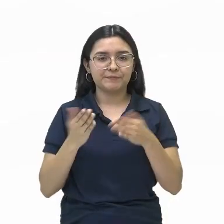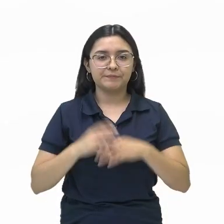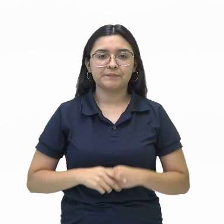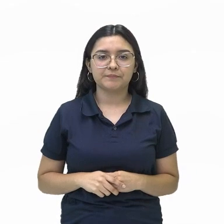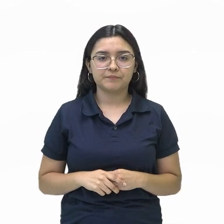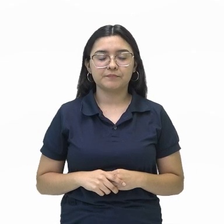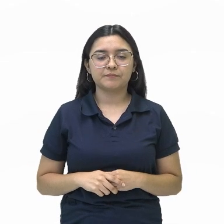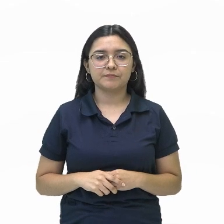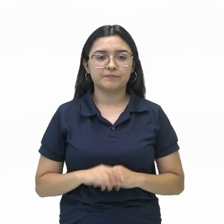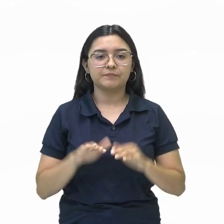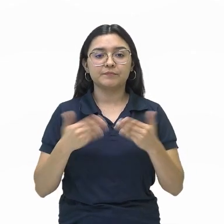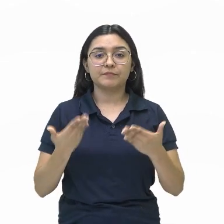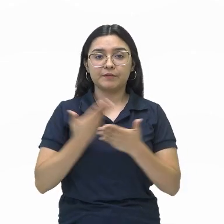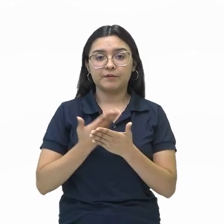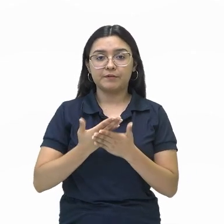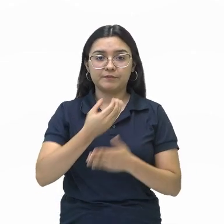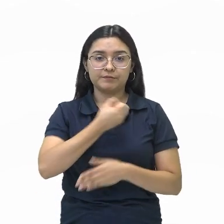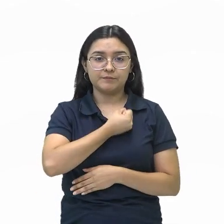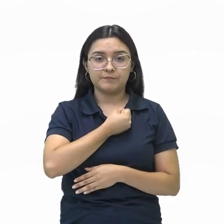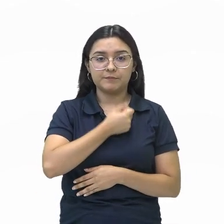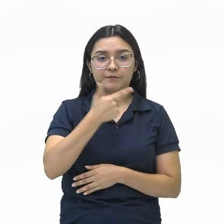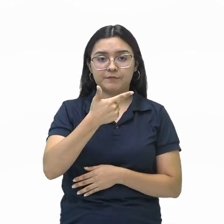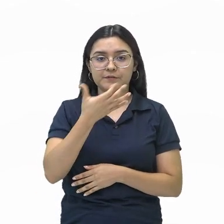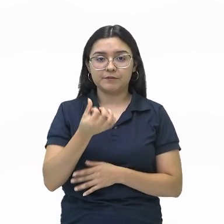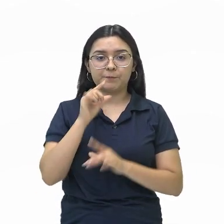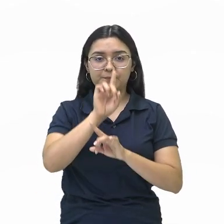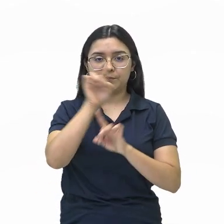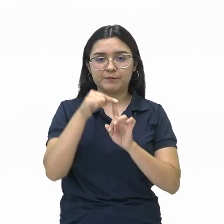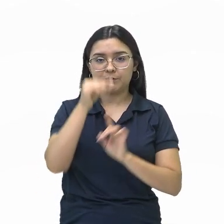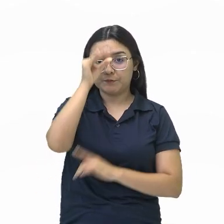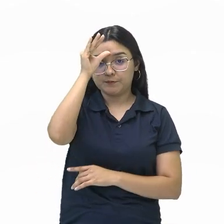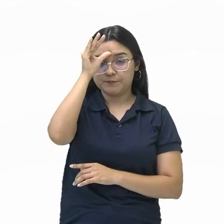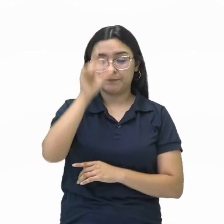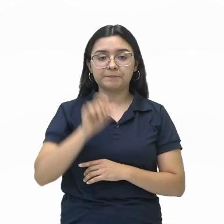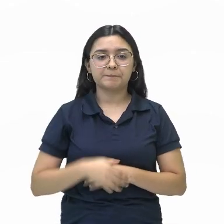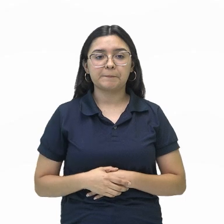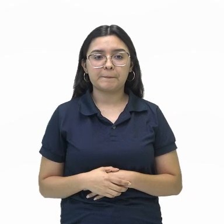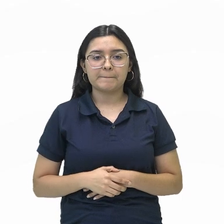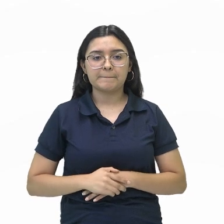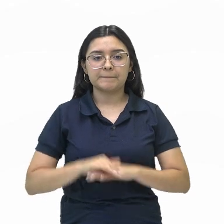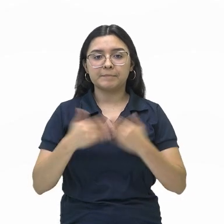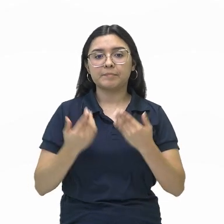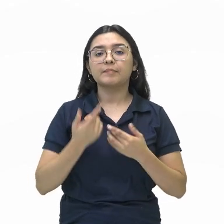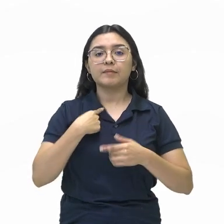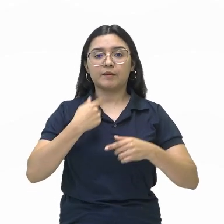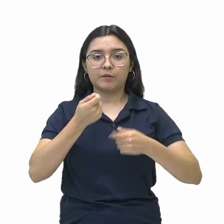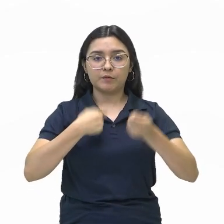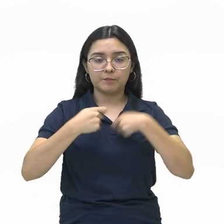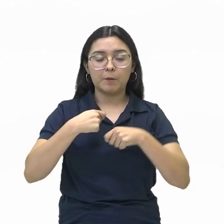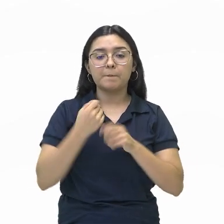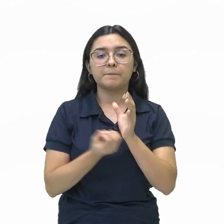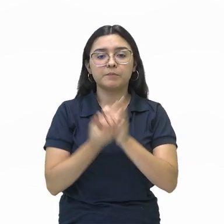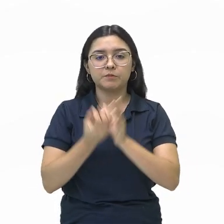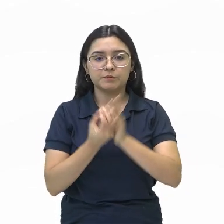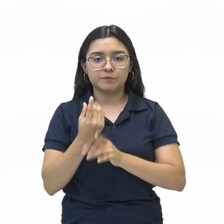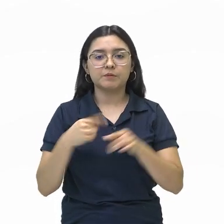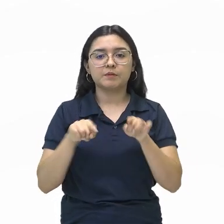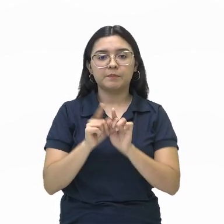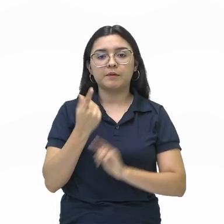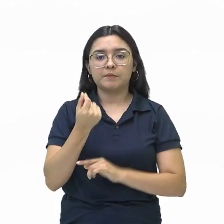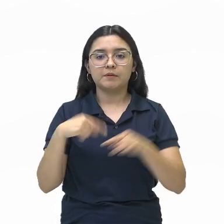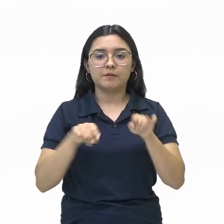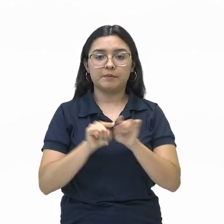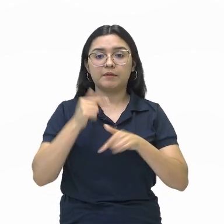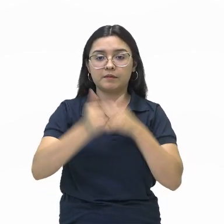aula? Aula de número 26, o nosso objeto de conhecimento, economia, produção,